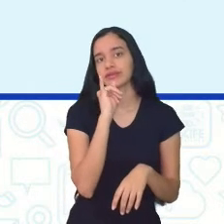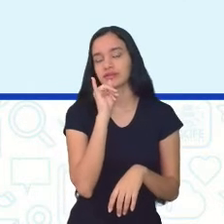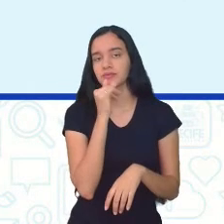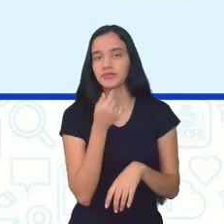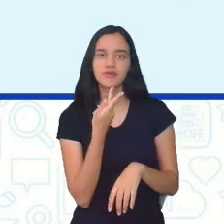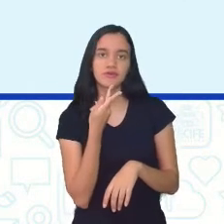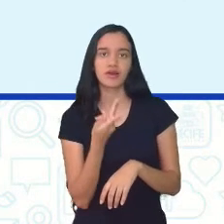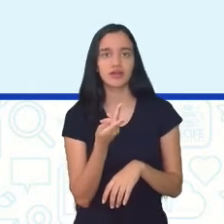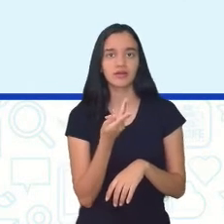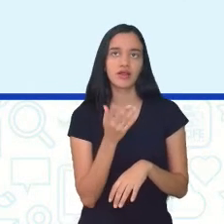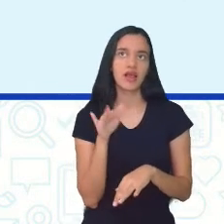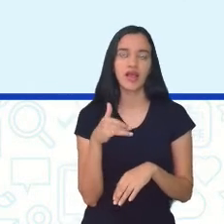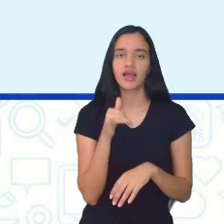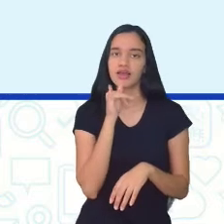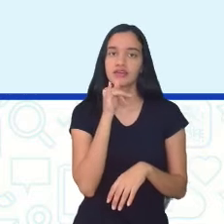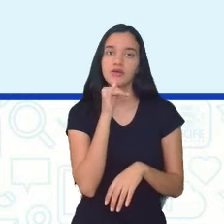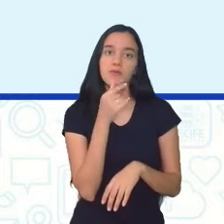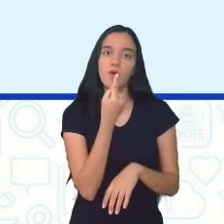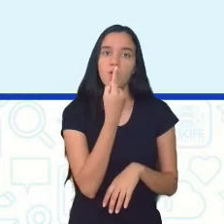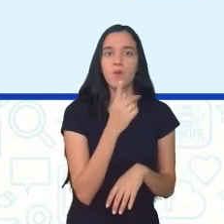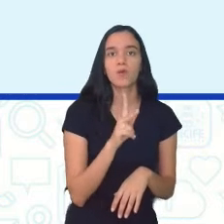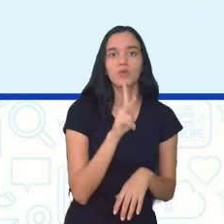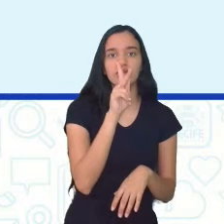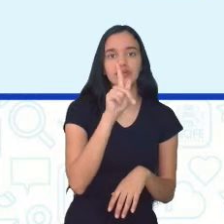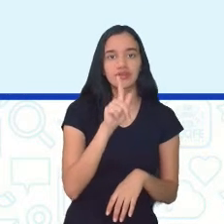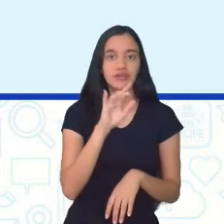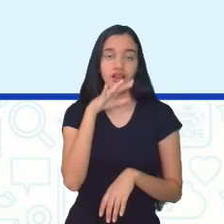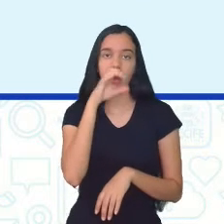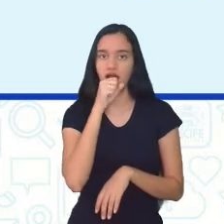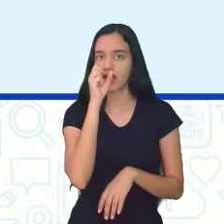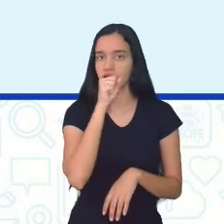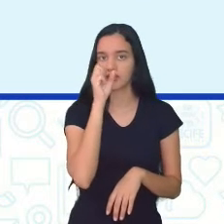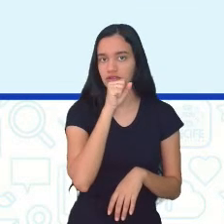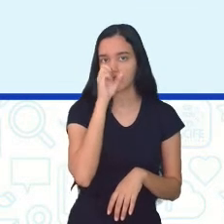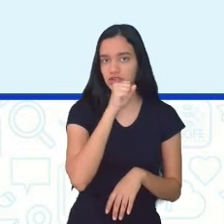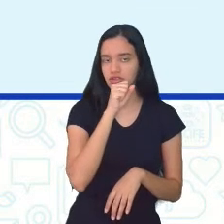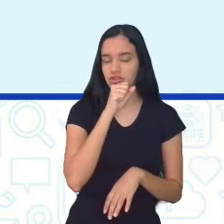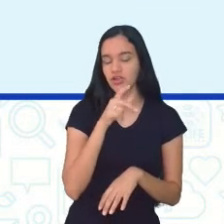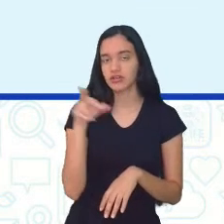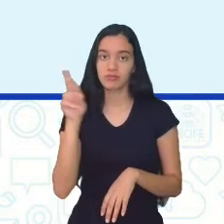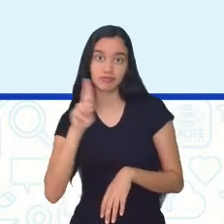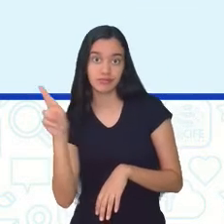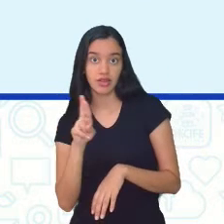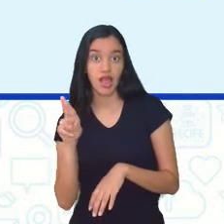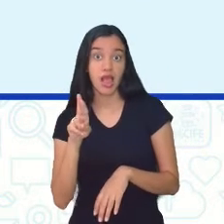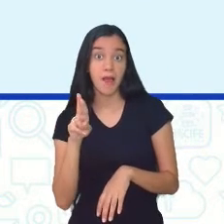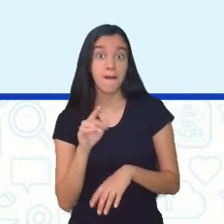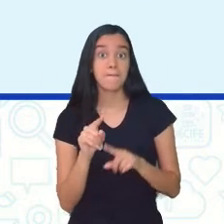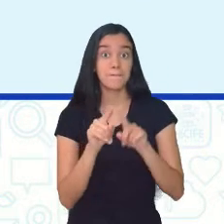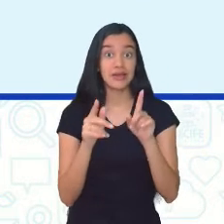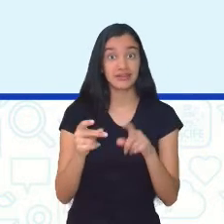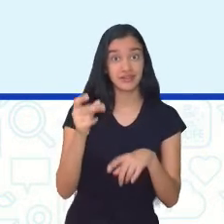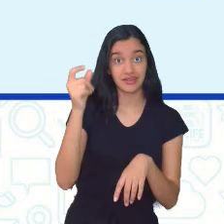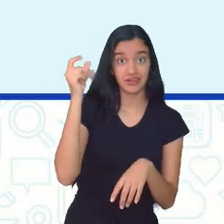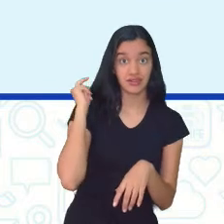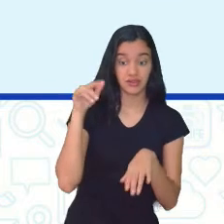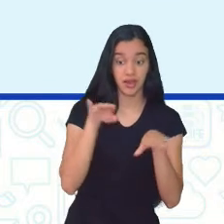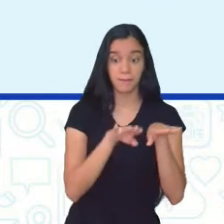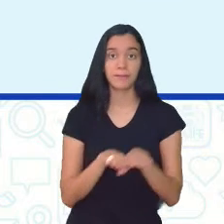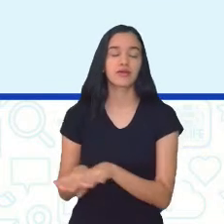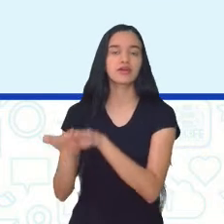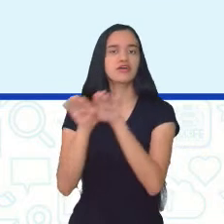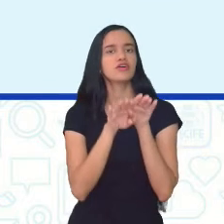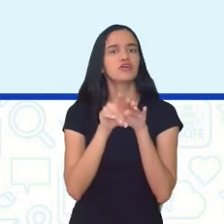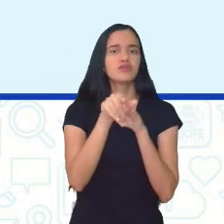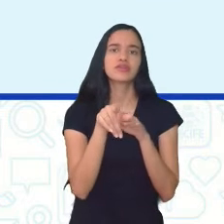que 1 quilo de laranja vai dar tantos reais. E antigamente, antes de ser padronizada,